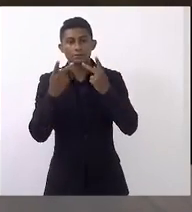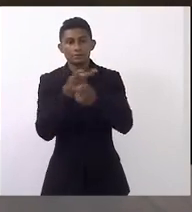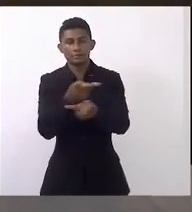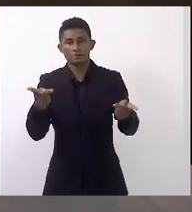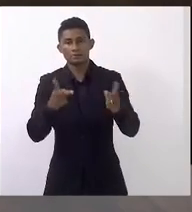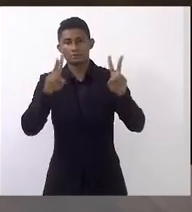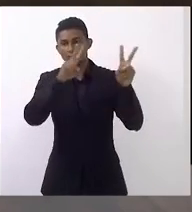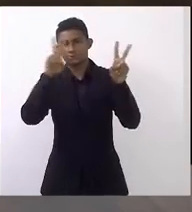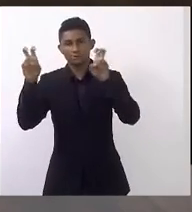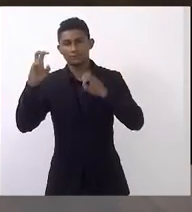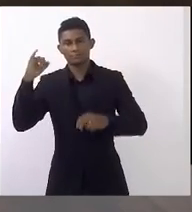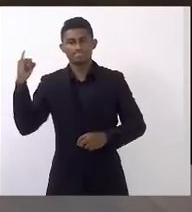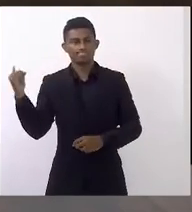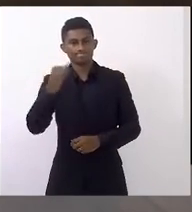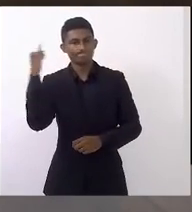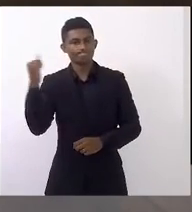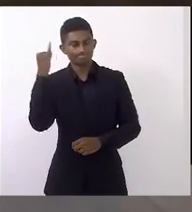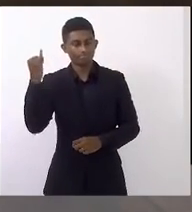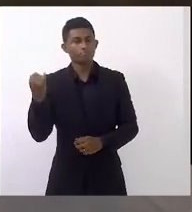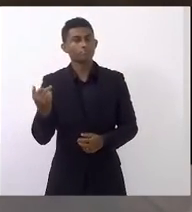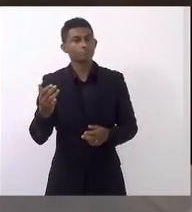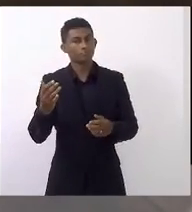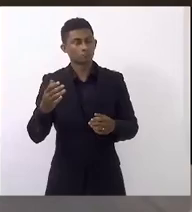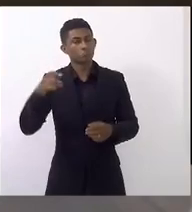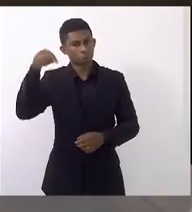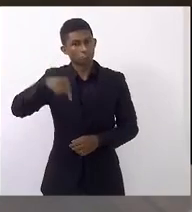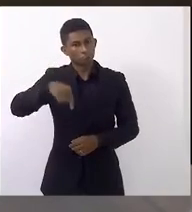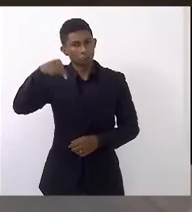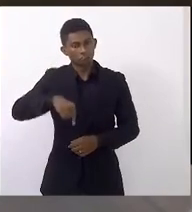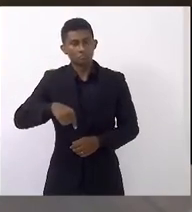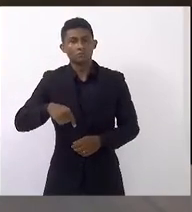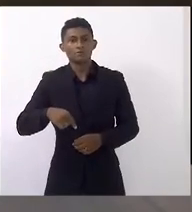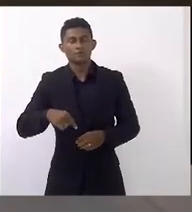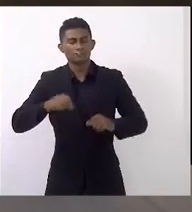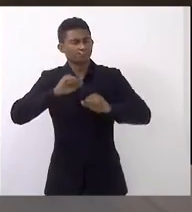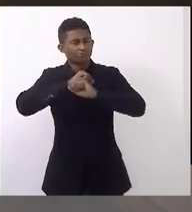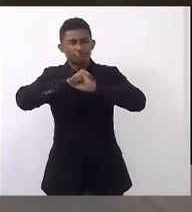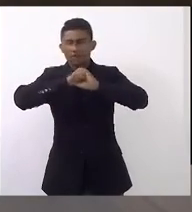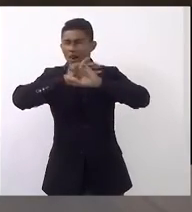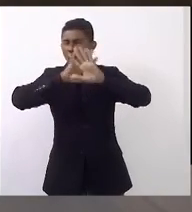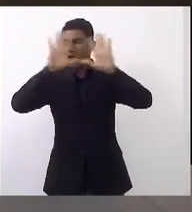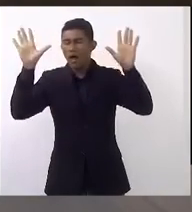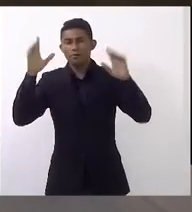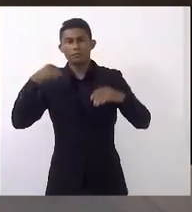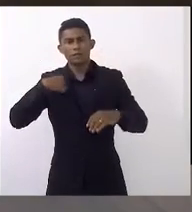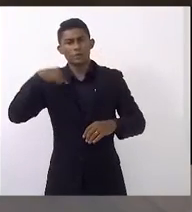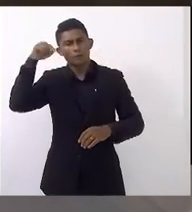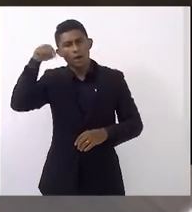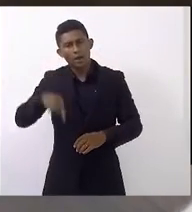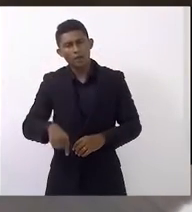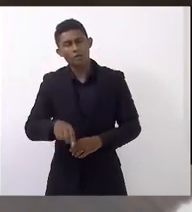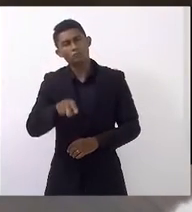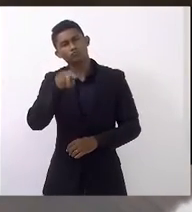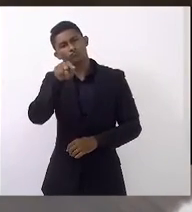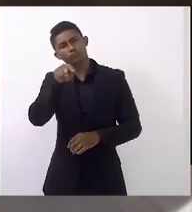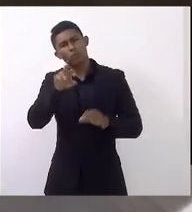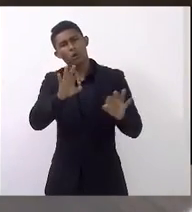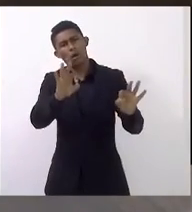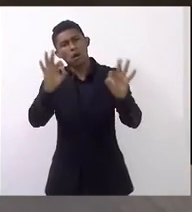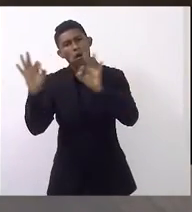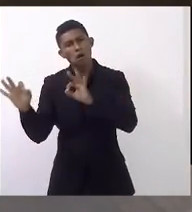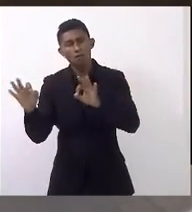relevância, isso ficou muito claro aqui, nas oportunidades que tive de assistir uma comissão especial